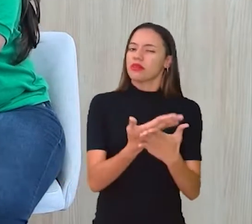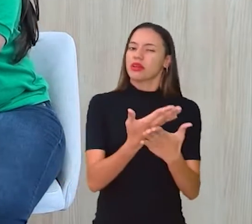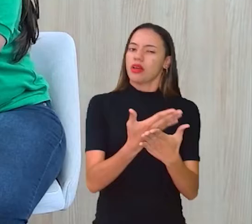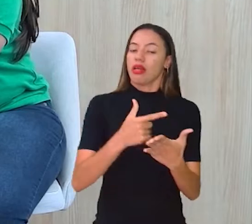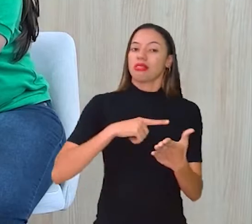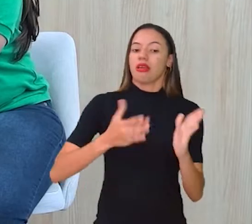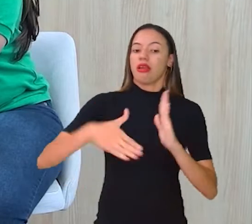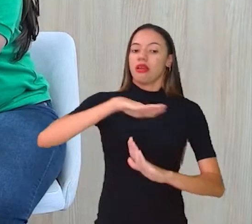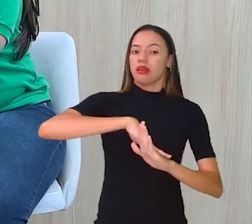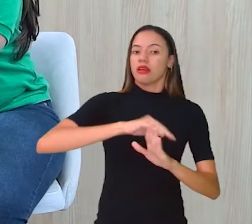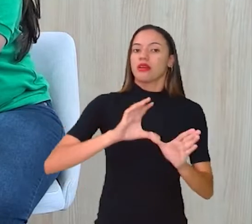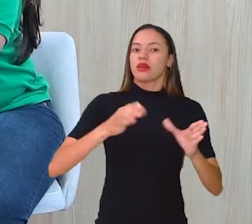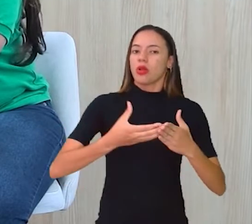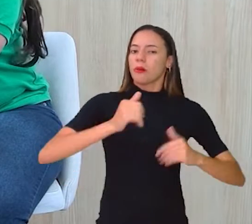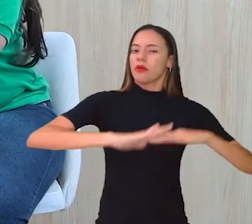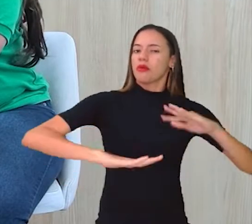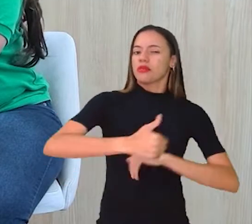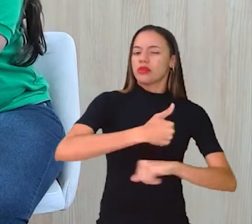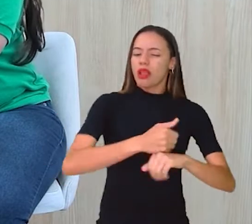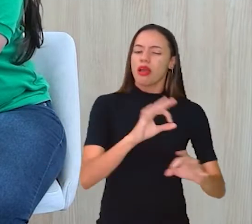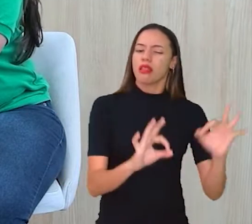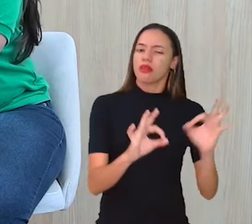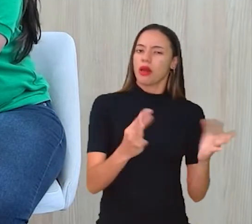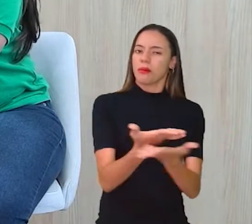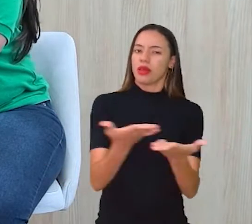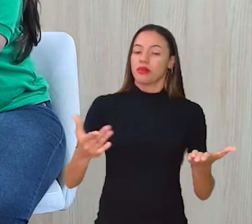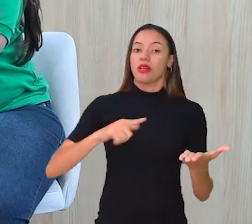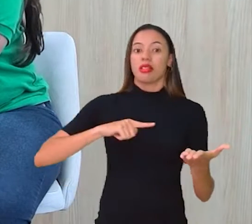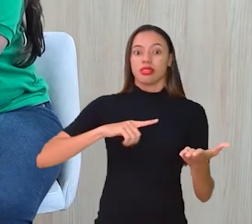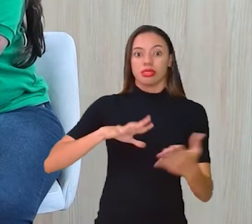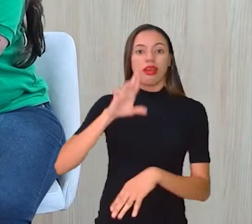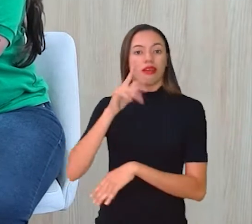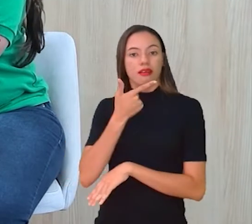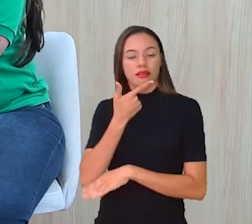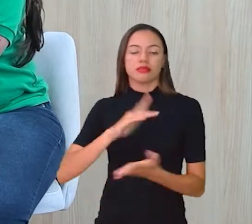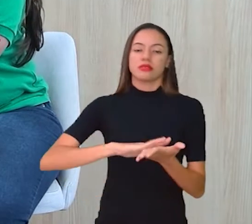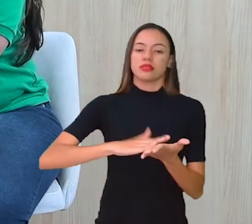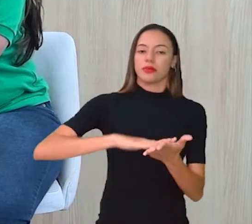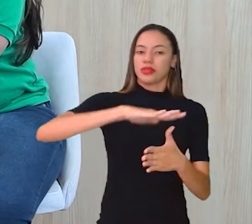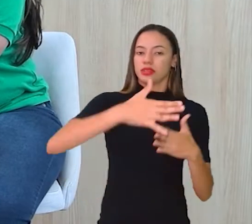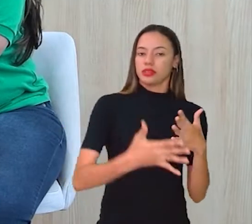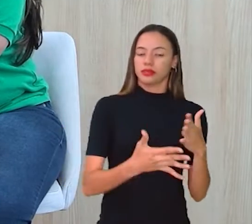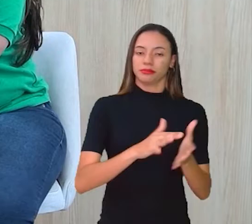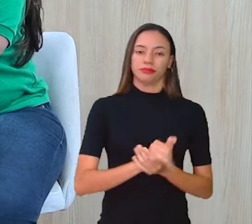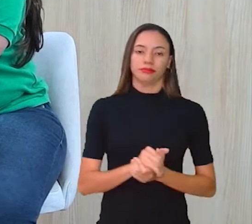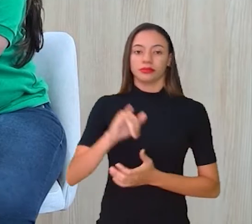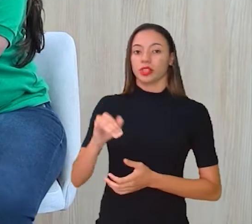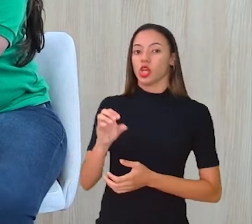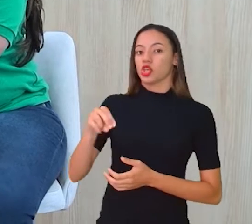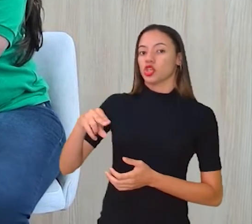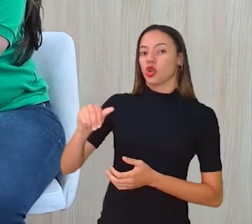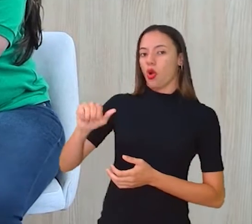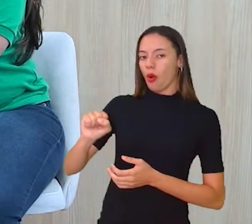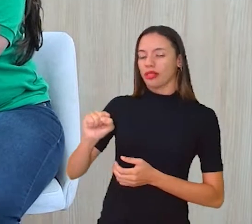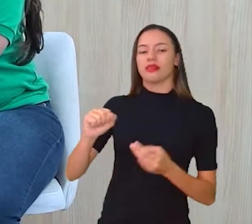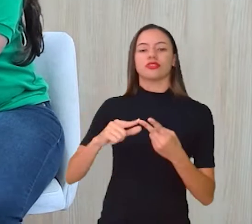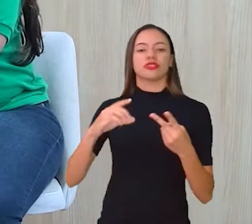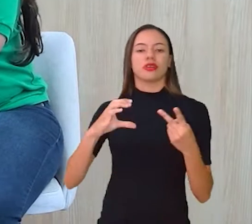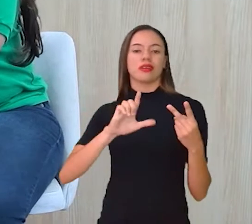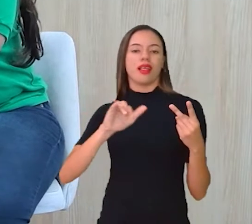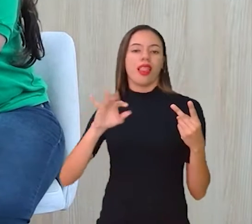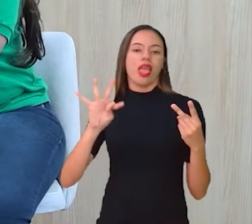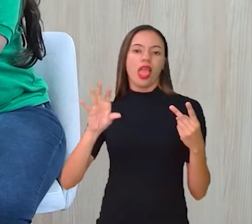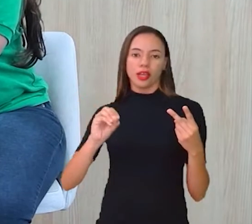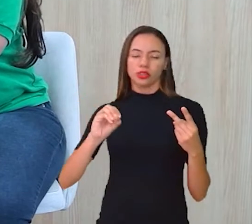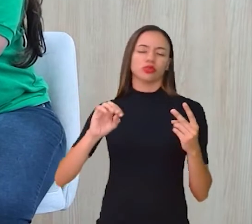toda uma equipe aqui preparando ela para você. Temos Raquel, a nossa intérprete de Libras, Jonas, Cleiton, toda uma equipe para